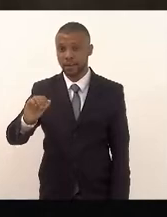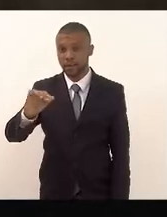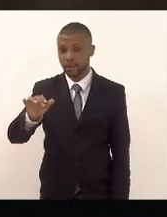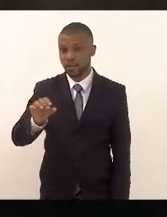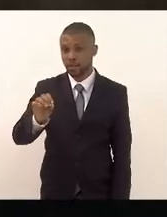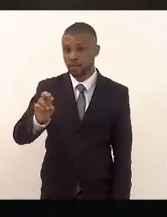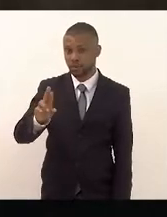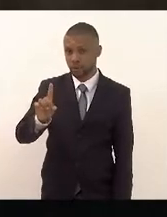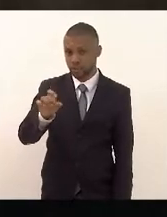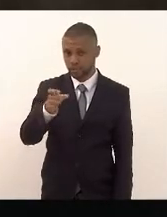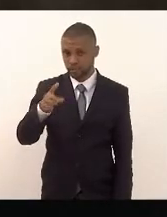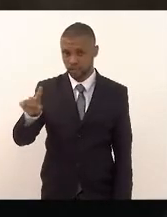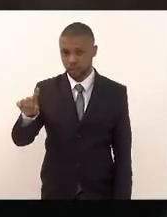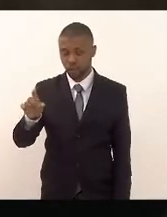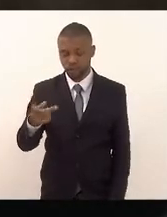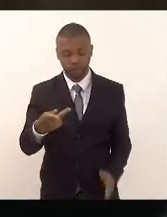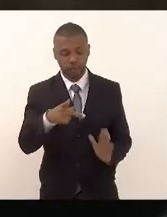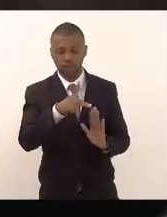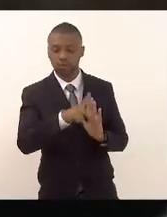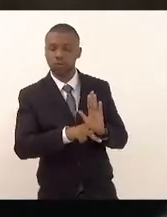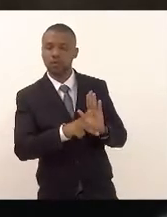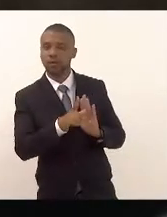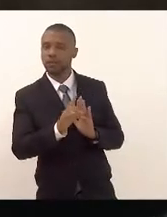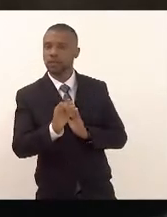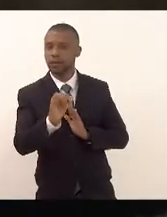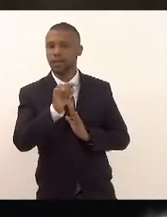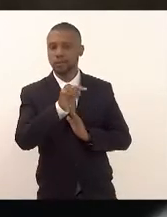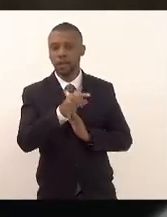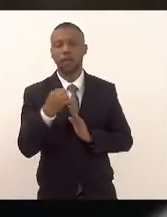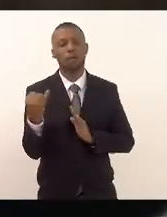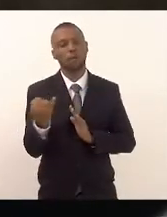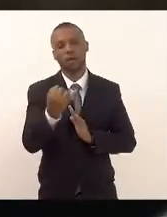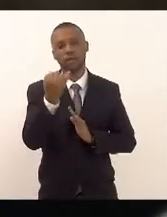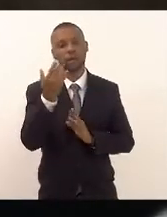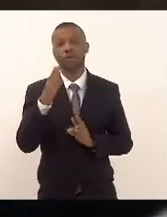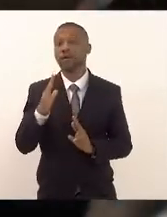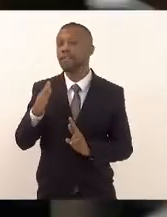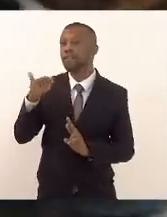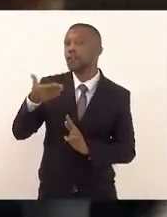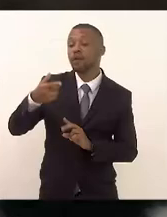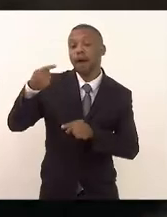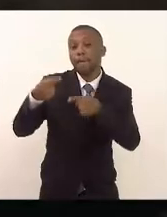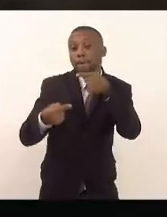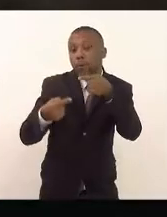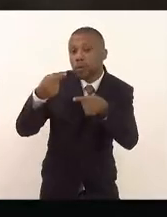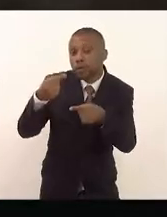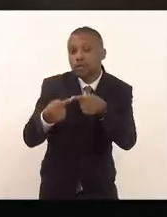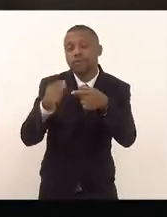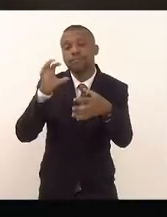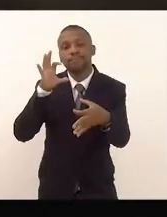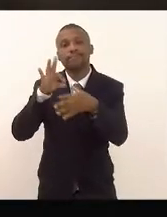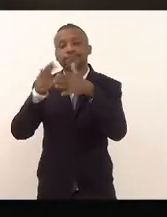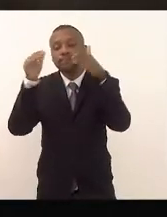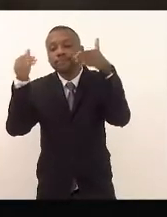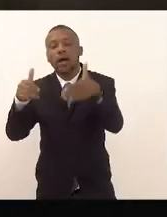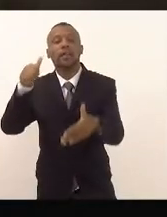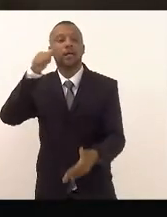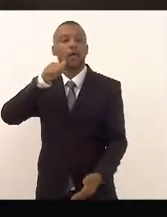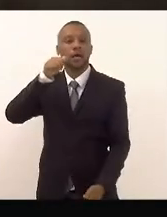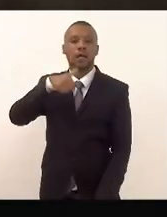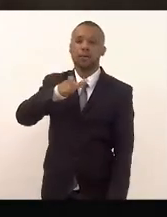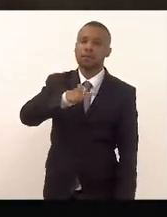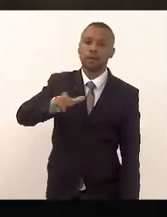importante, principalmente no que se refere a políticas para as mulheres, já dito aqui